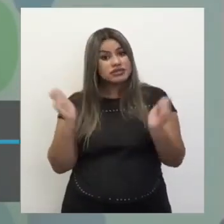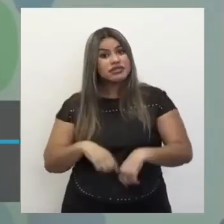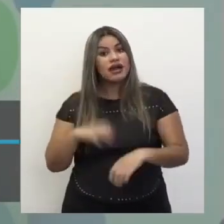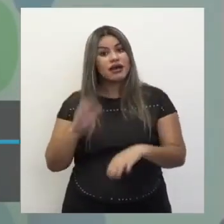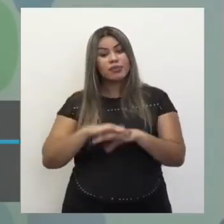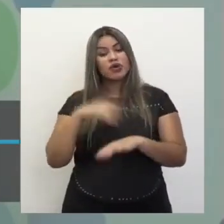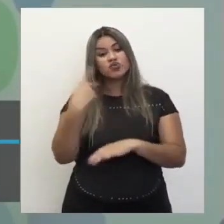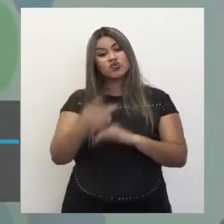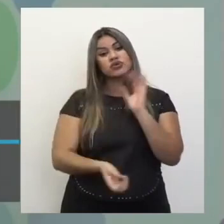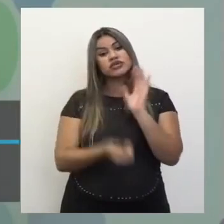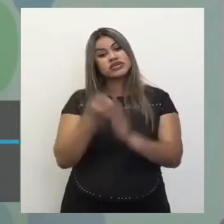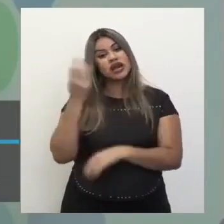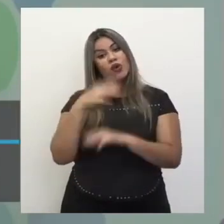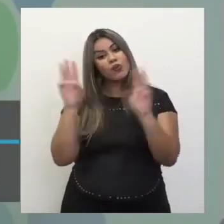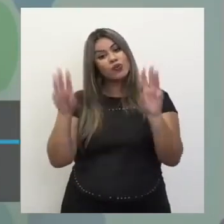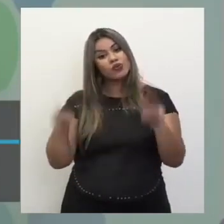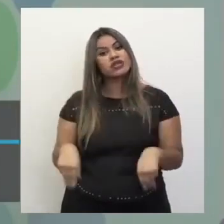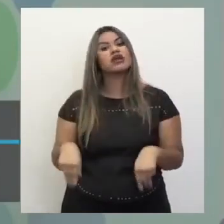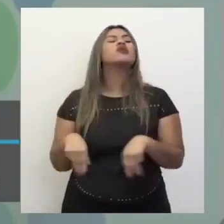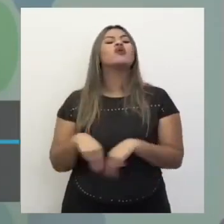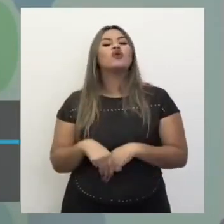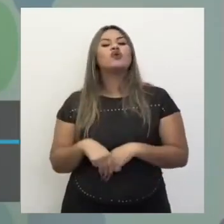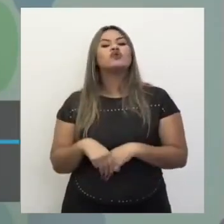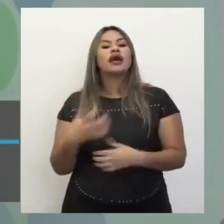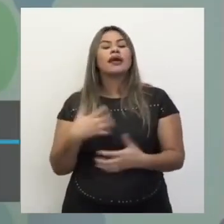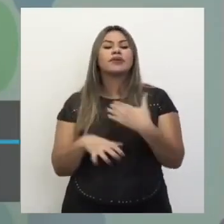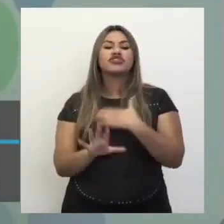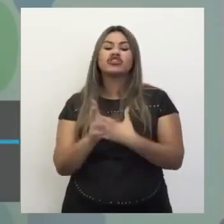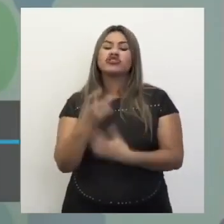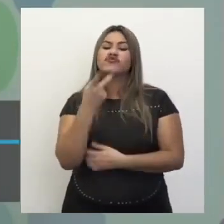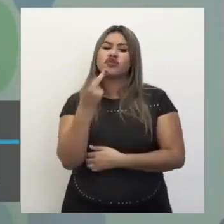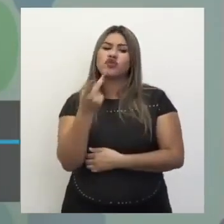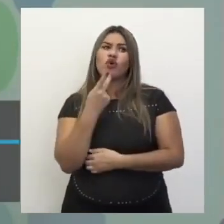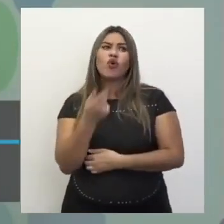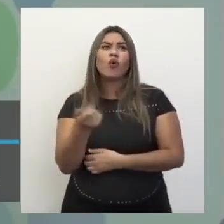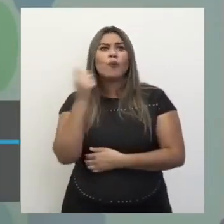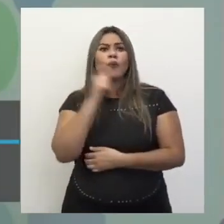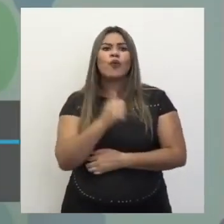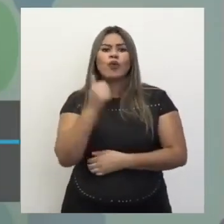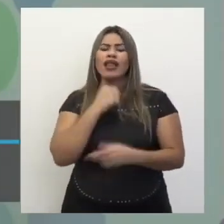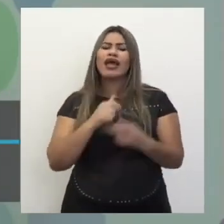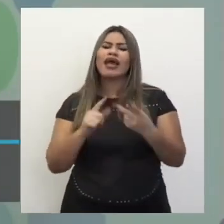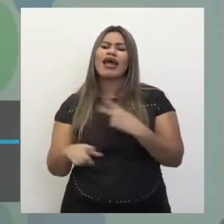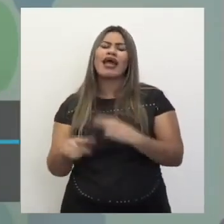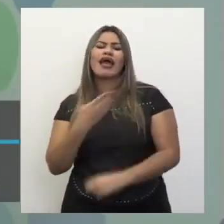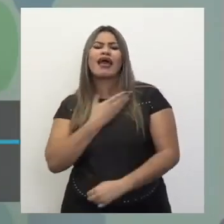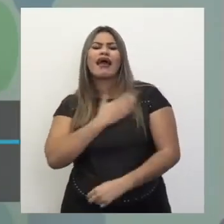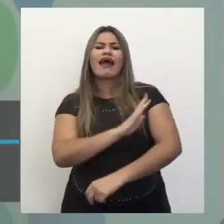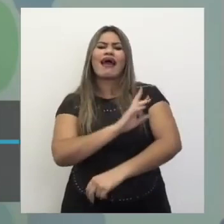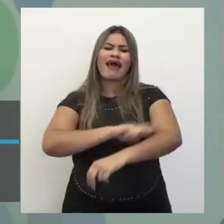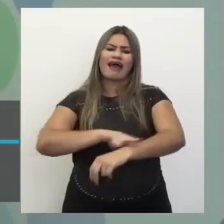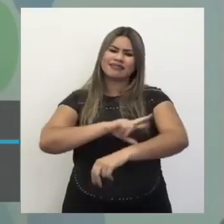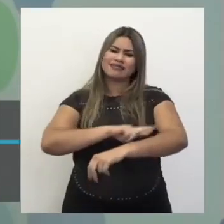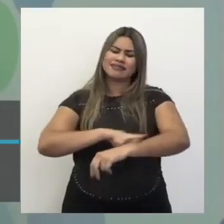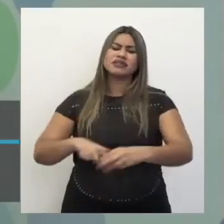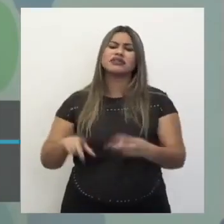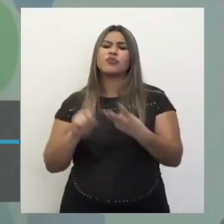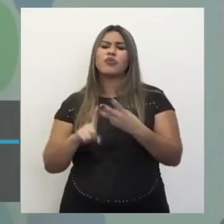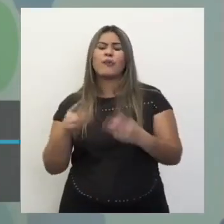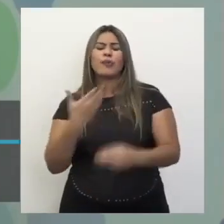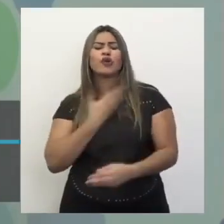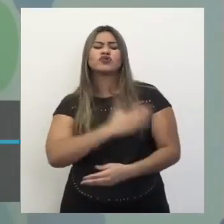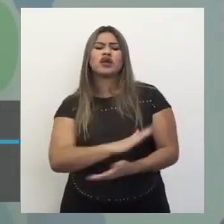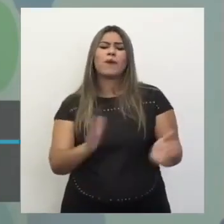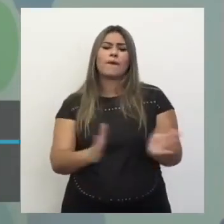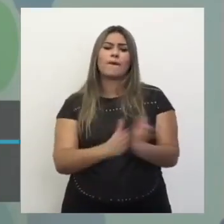conversou aqui sobre a condição da mulher, conversamos sobre a questão do racismo, conversamos sobre o preconceito com o pobre, que era a aporofobia, conversamos